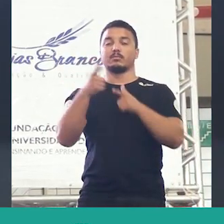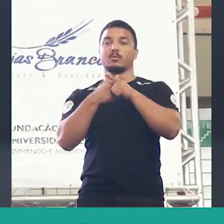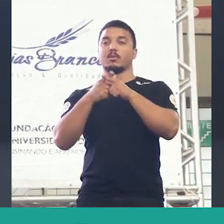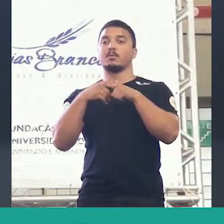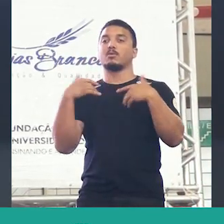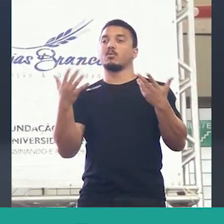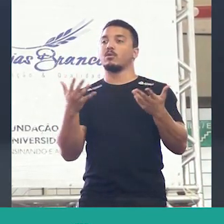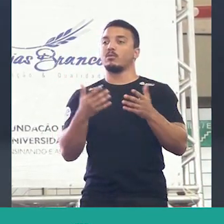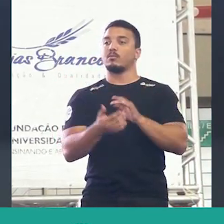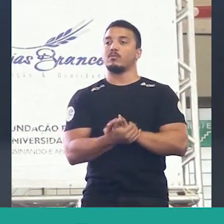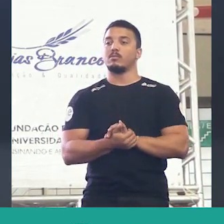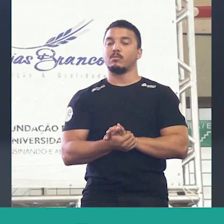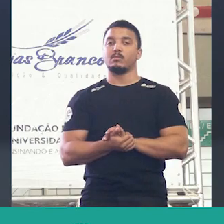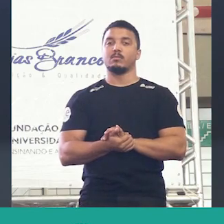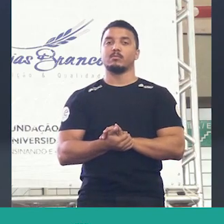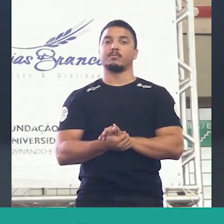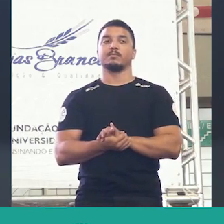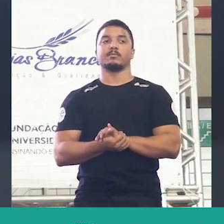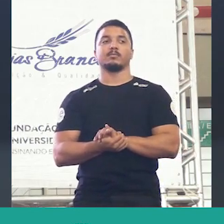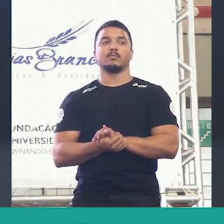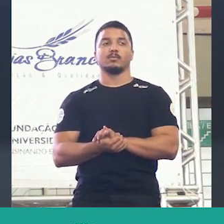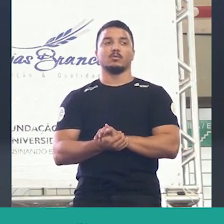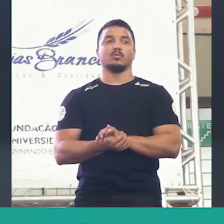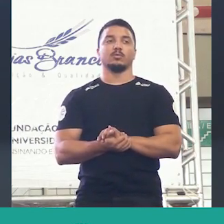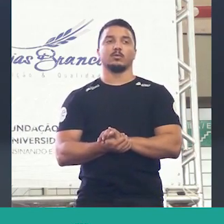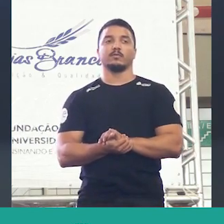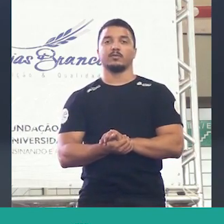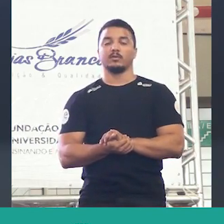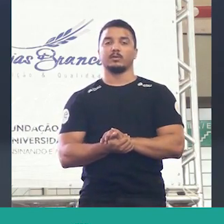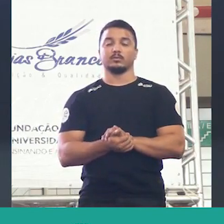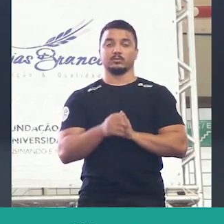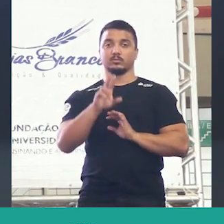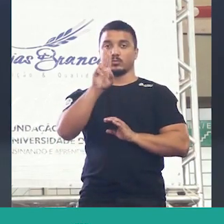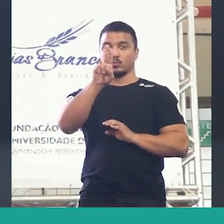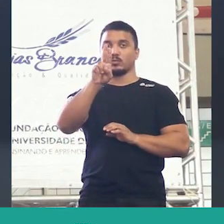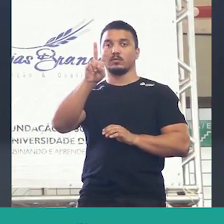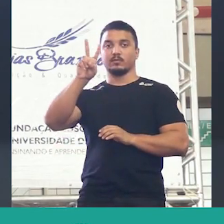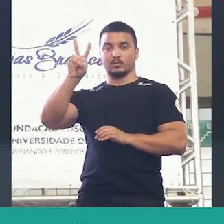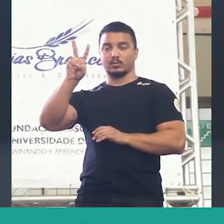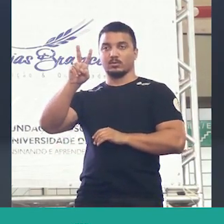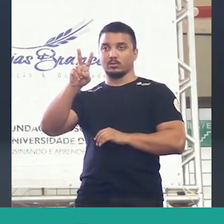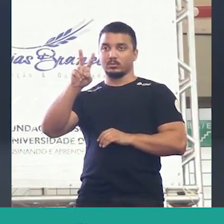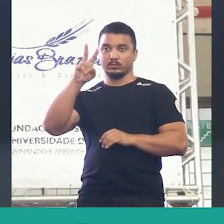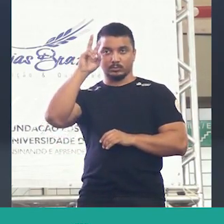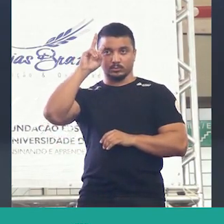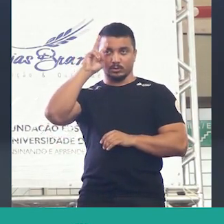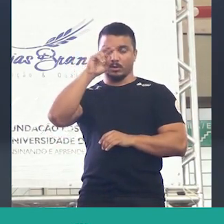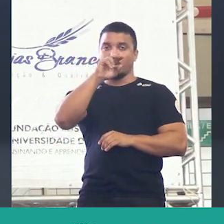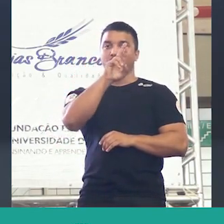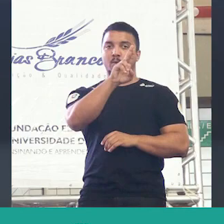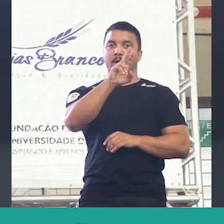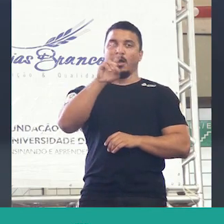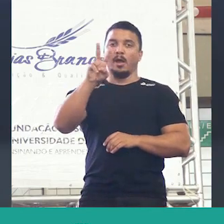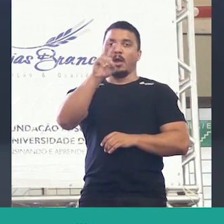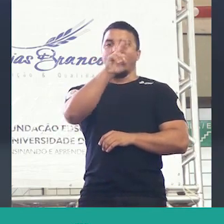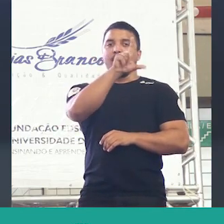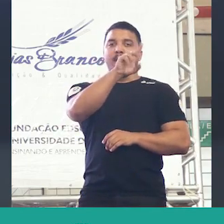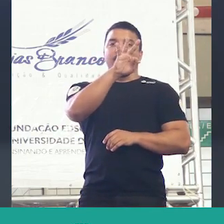frequência que prejudica? Qual é? Lá em cima, ultra, grifaram?